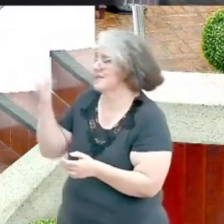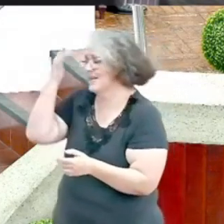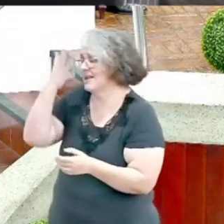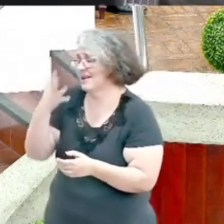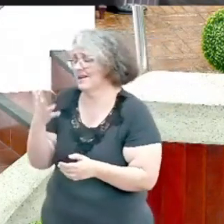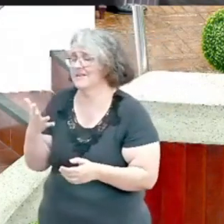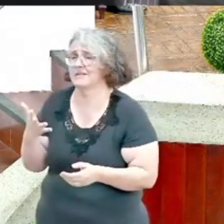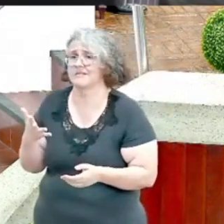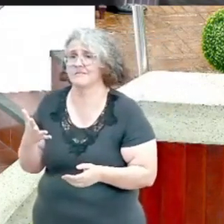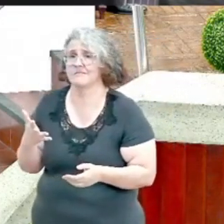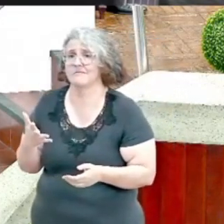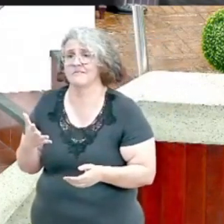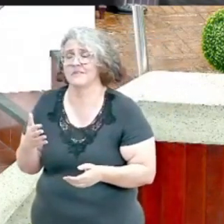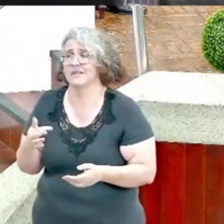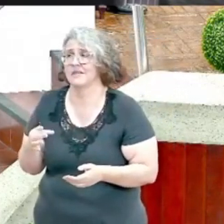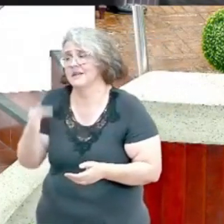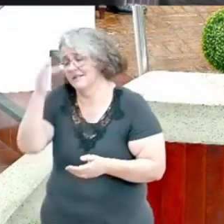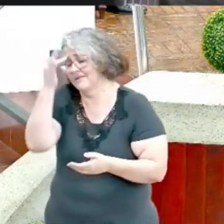É isso que você vai dizer?